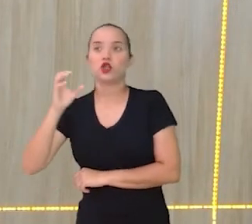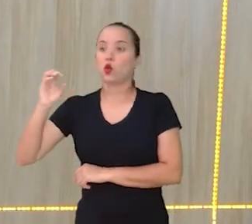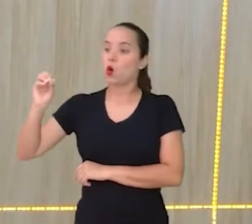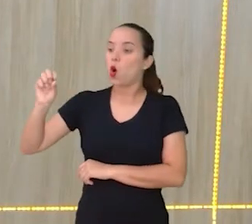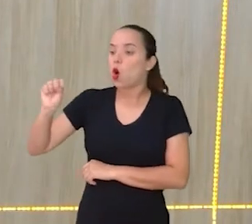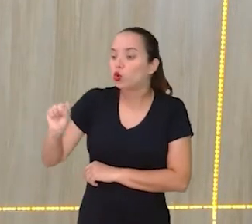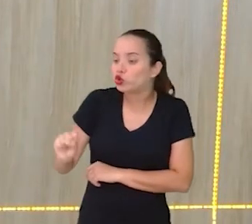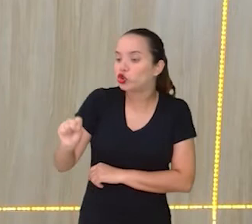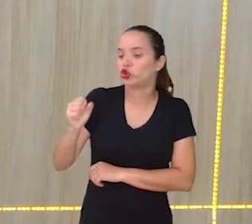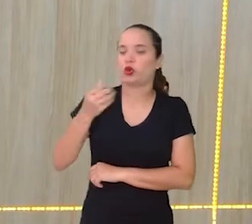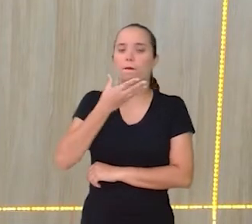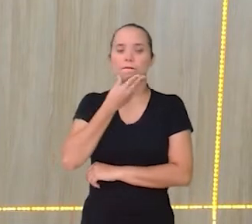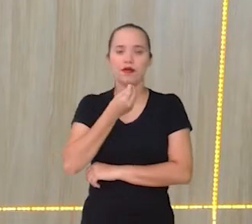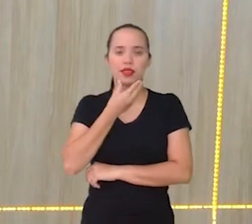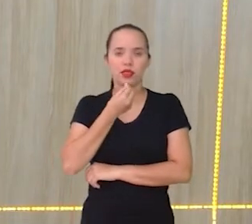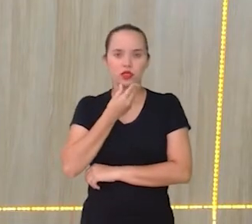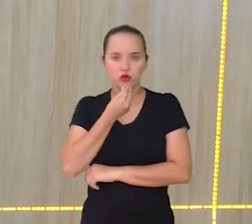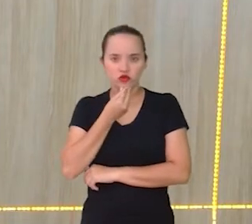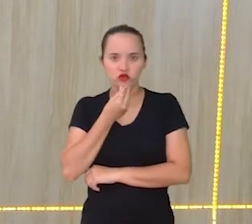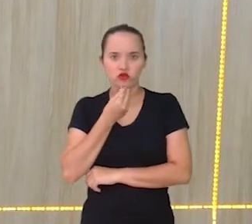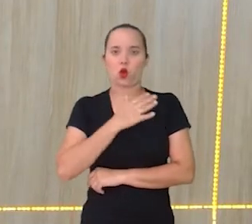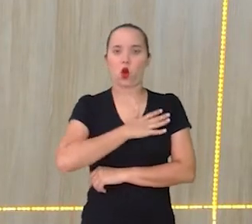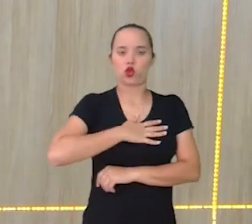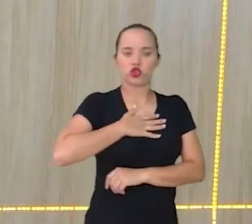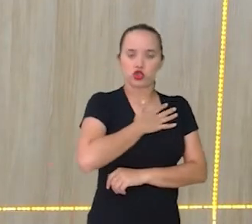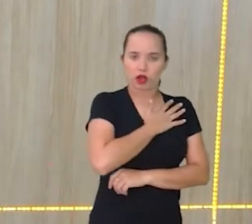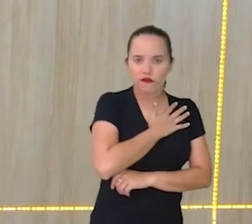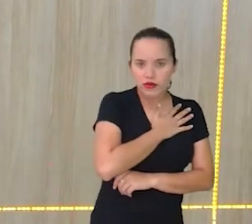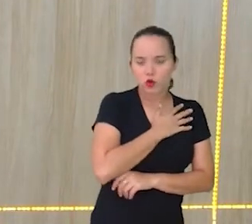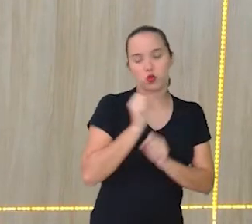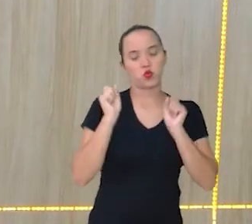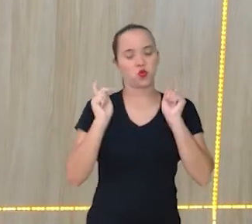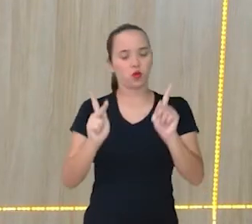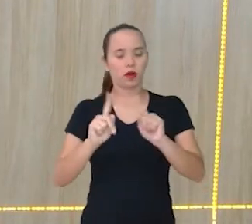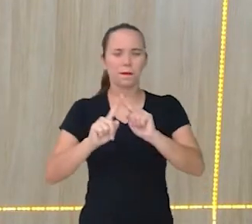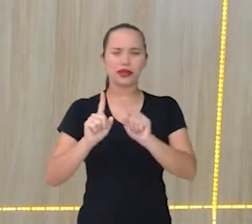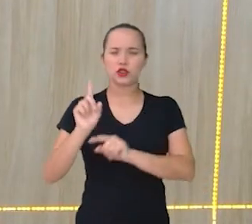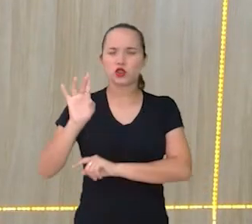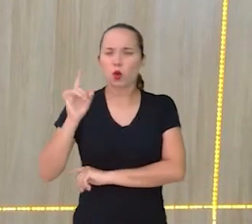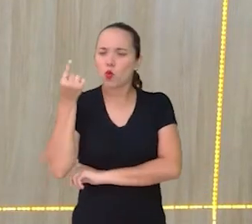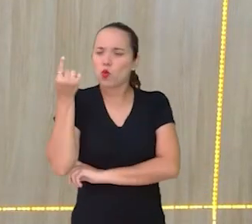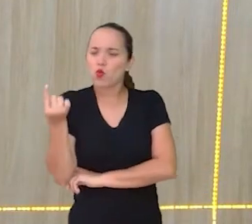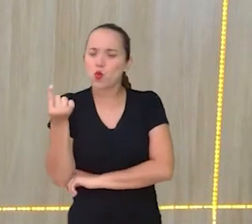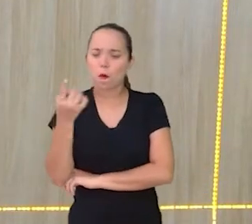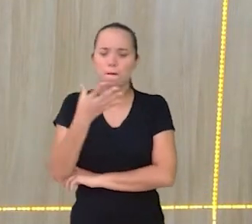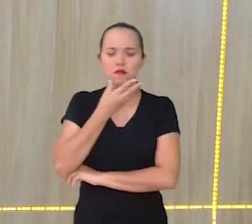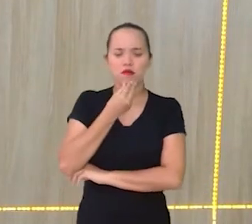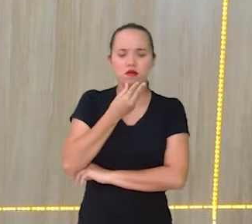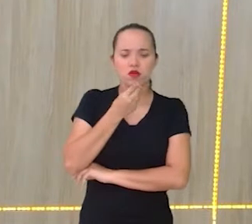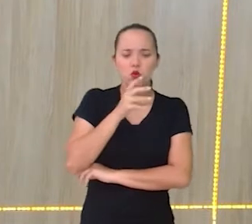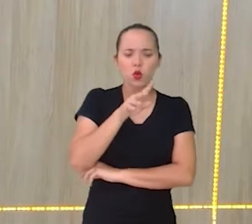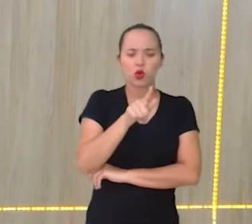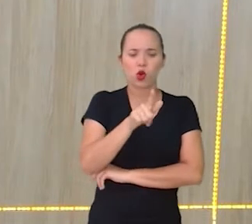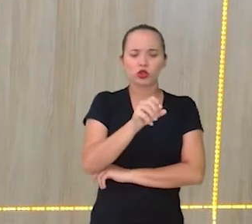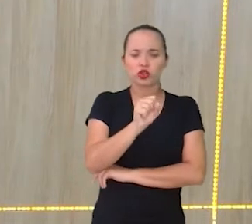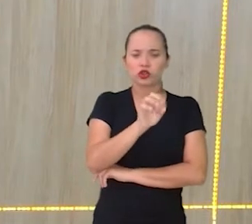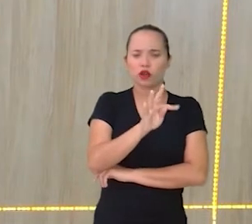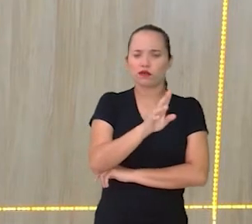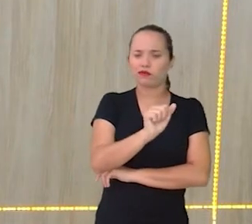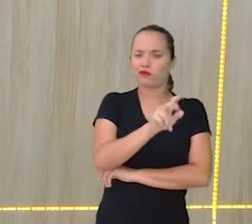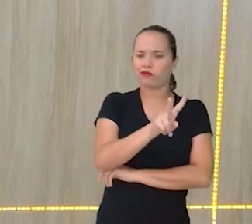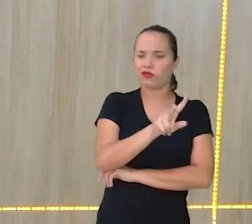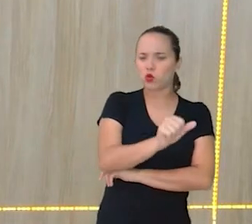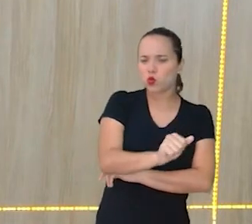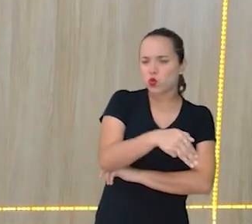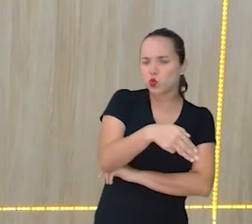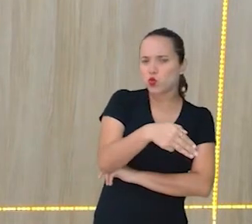meninos gostavam, mas aí eu estou falando o menino, um menino apenas, gostava. Então, eu acho que esse texto aqui